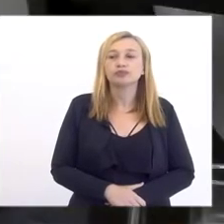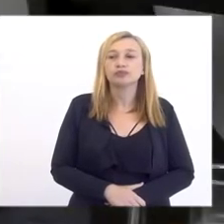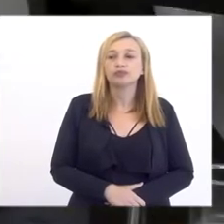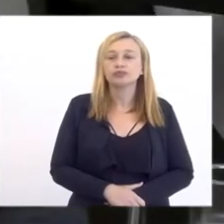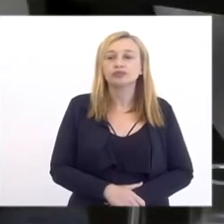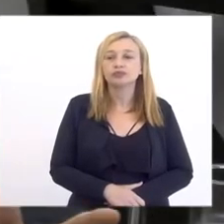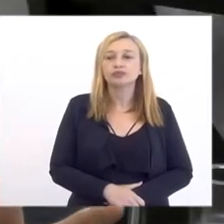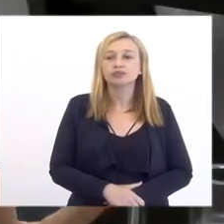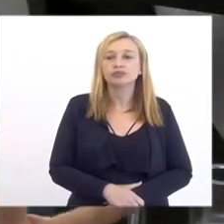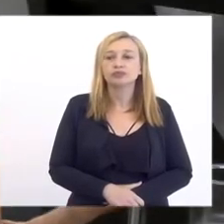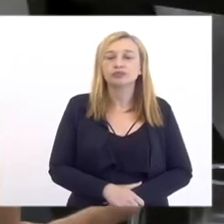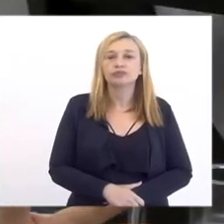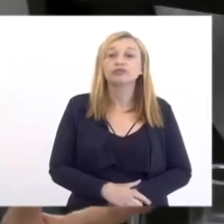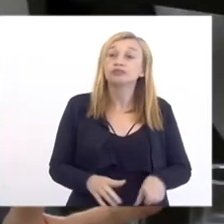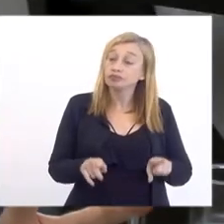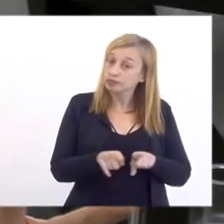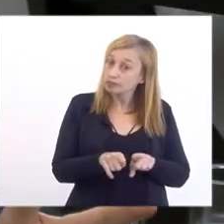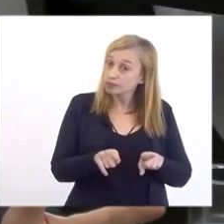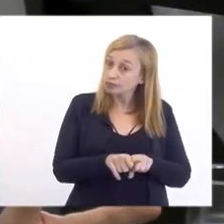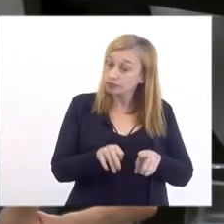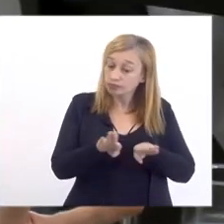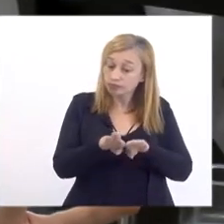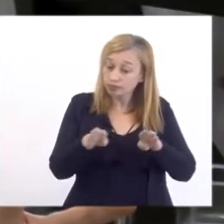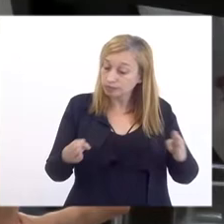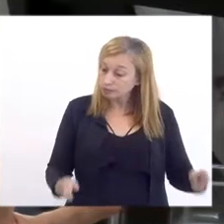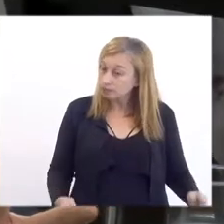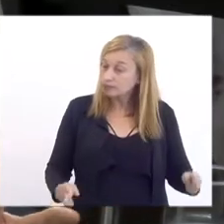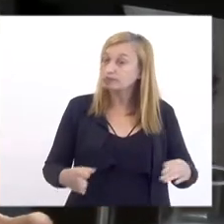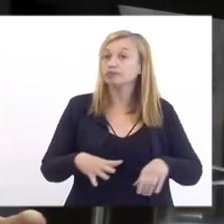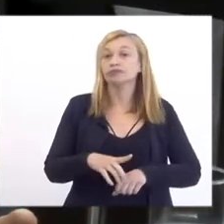E aí, também cabe